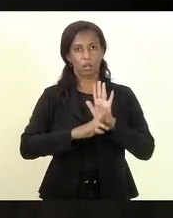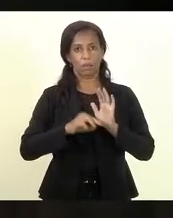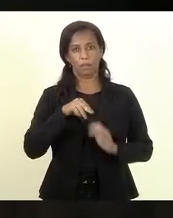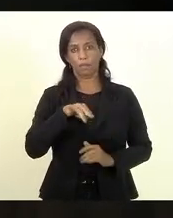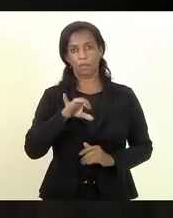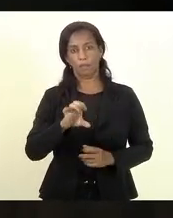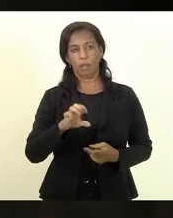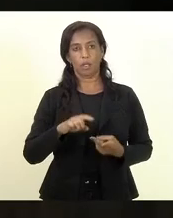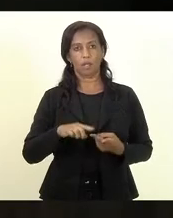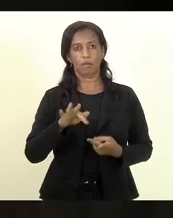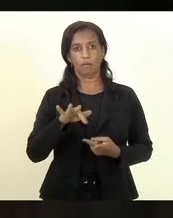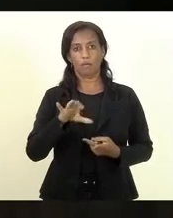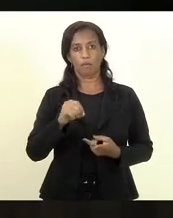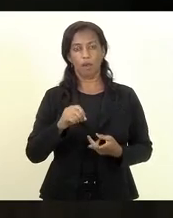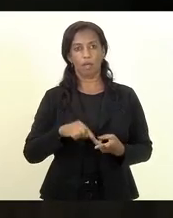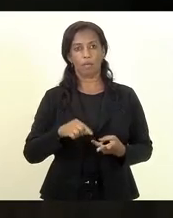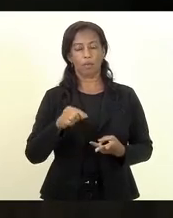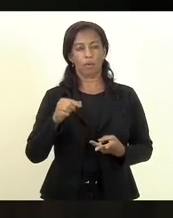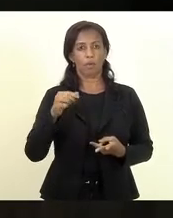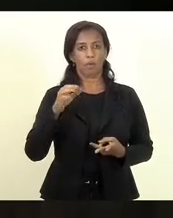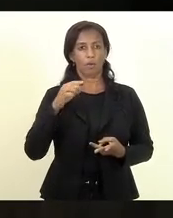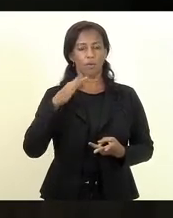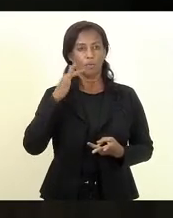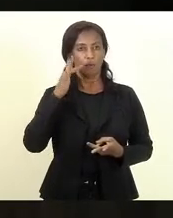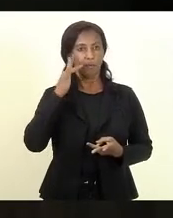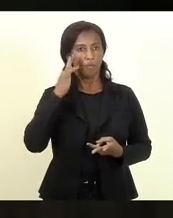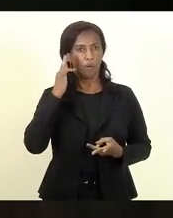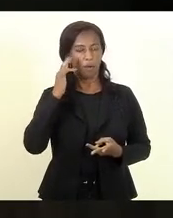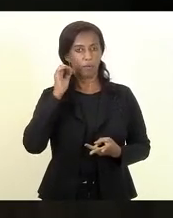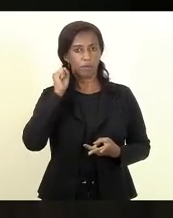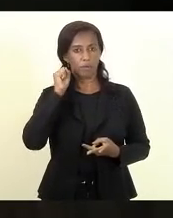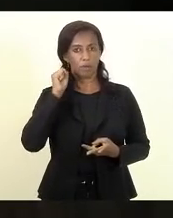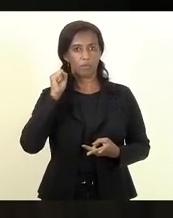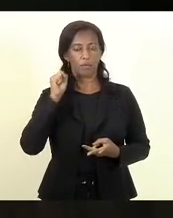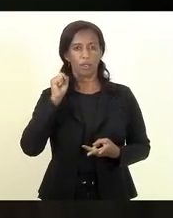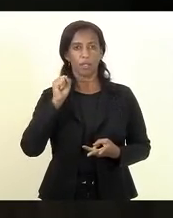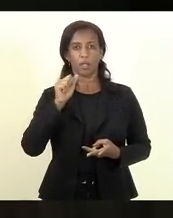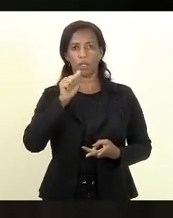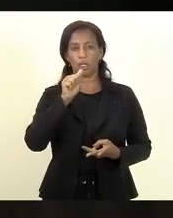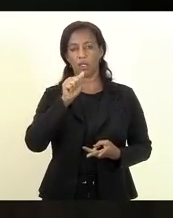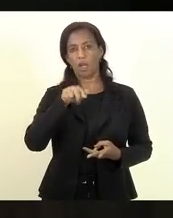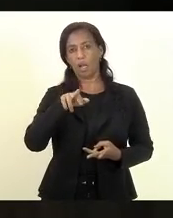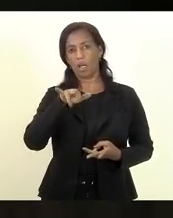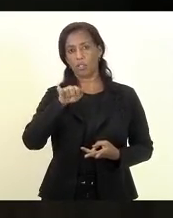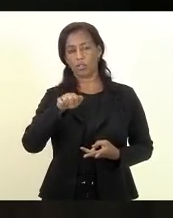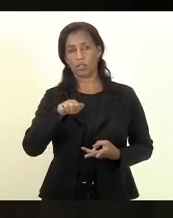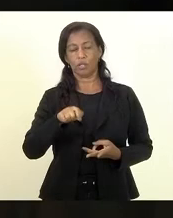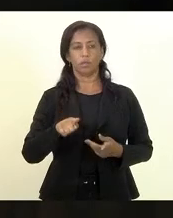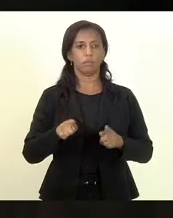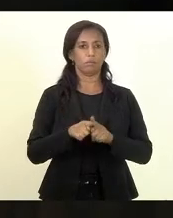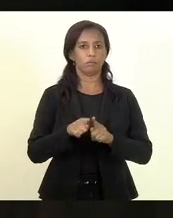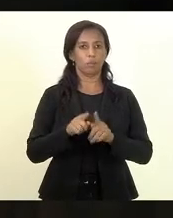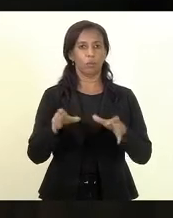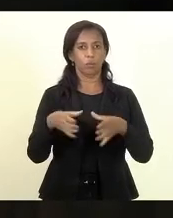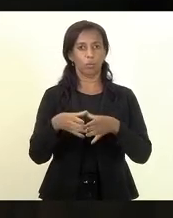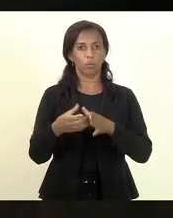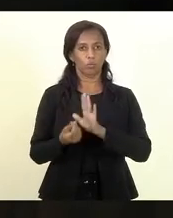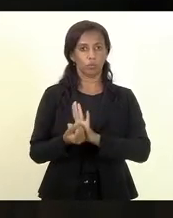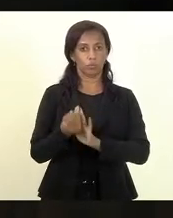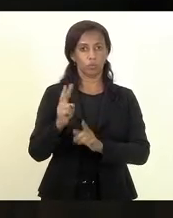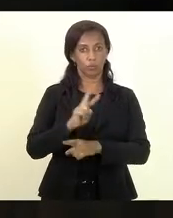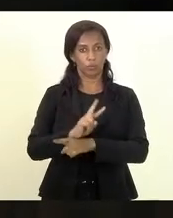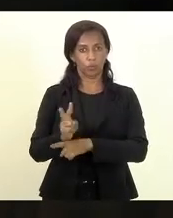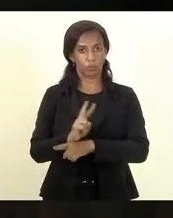Mink, Fábio Silva, Flávio Serafini e Alexandre Freitas. Pendendo de parecer da Comissão de Orçamento, Finanças, Fiscalização